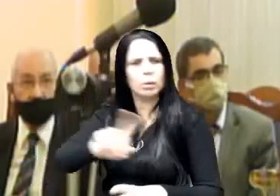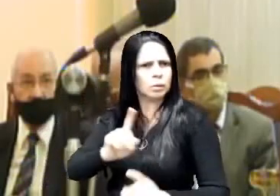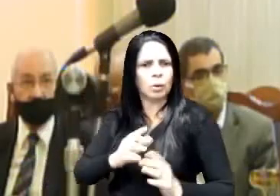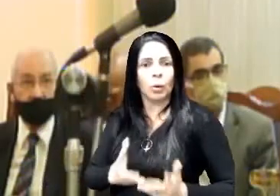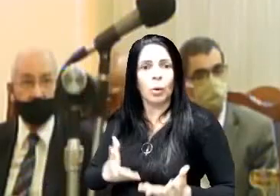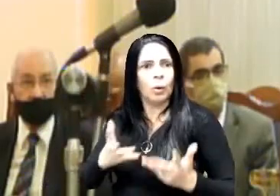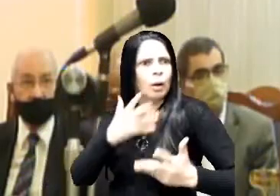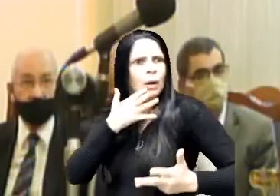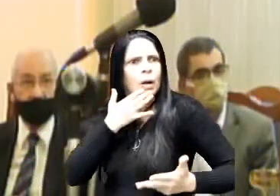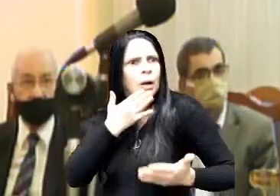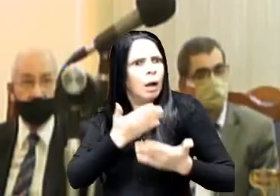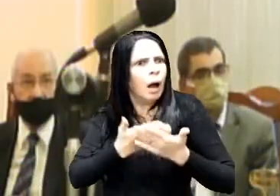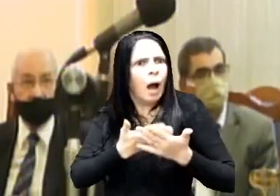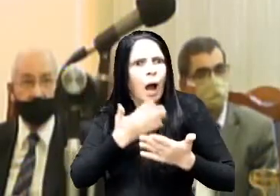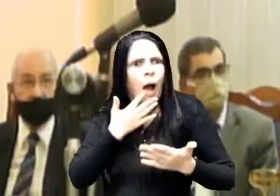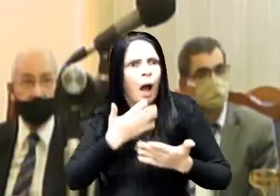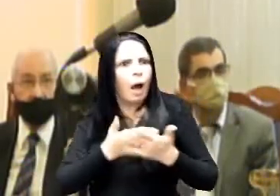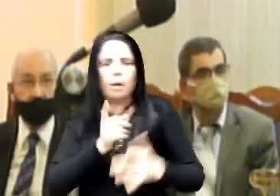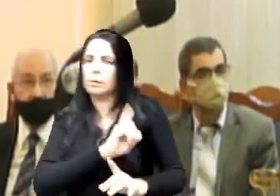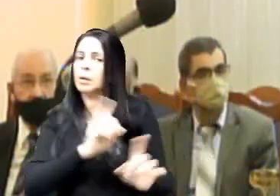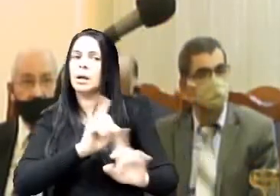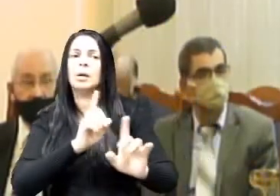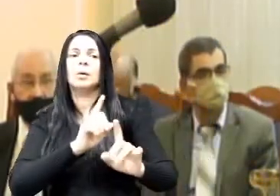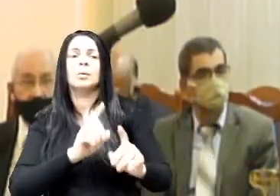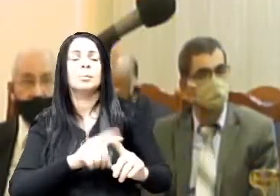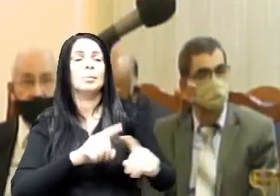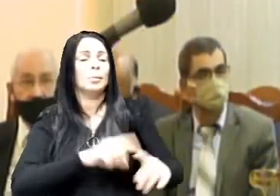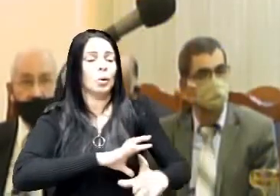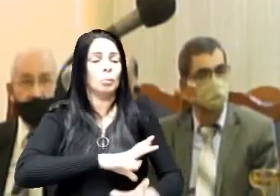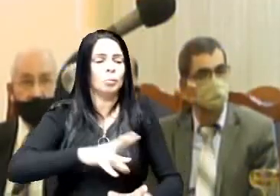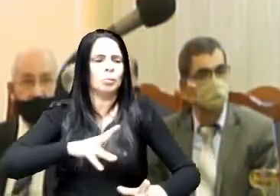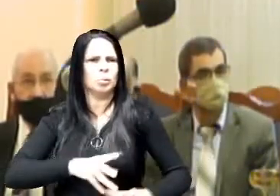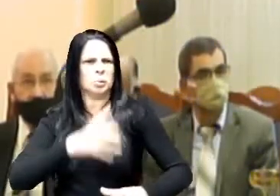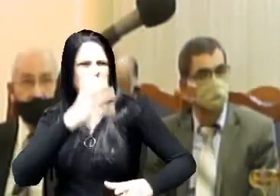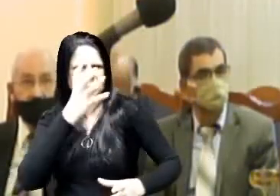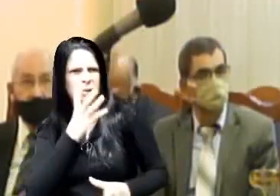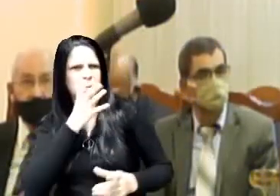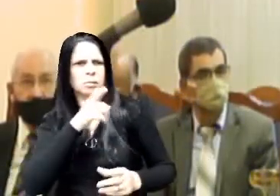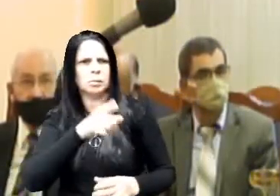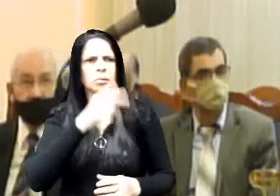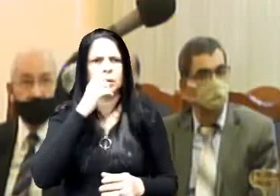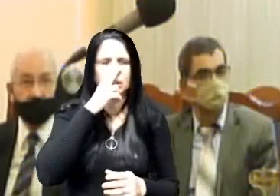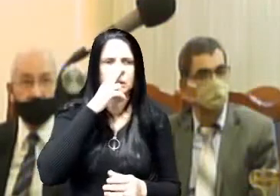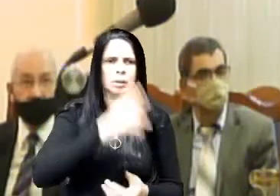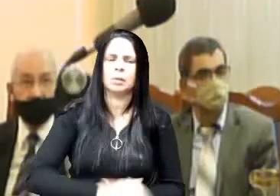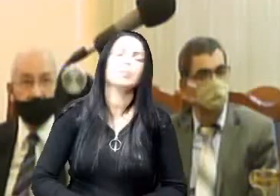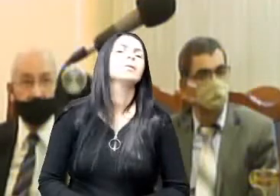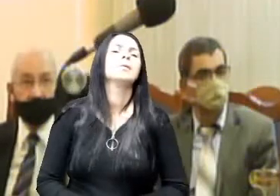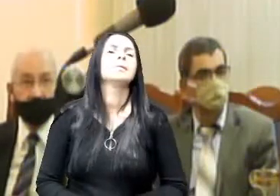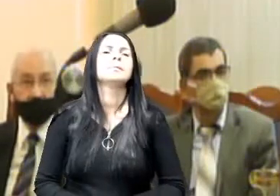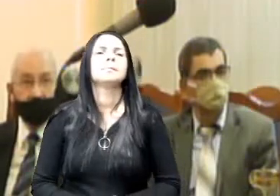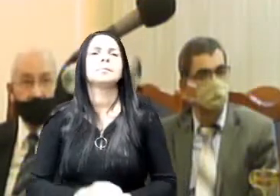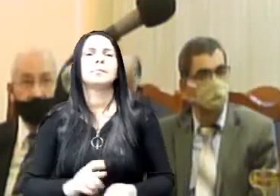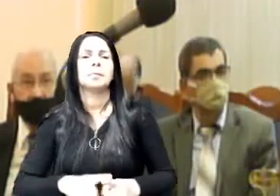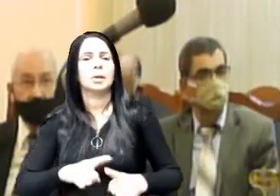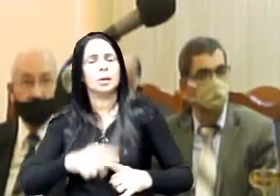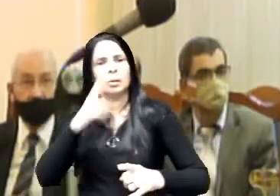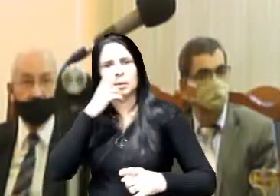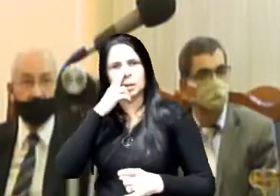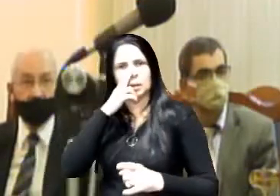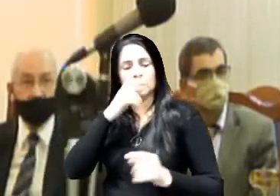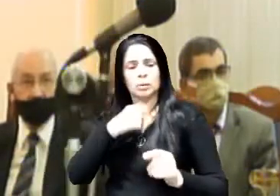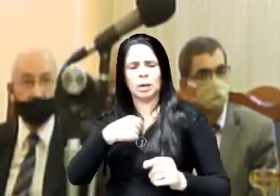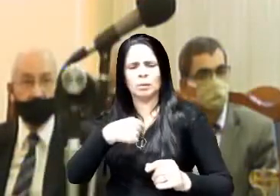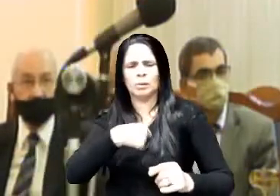disse, não fique admirado, não, se o mundo vos odeia. Quando o crente não está preparado na palavra, ele